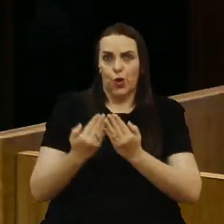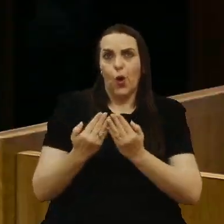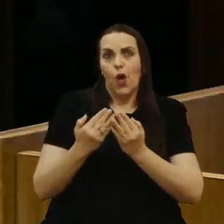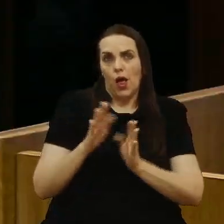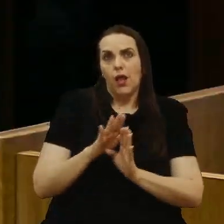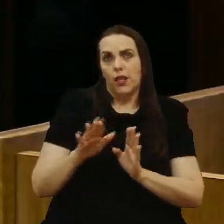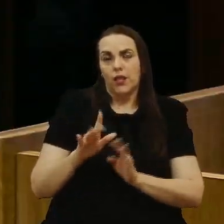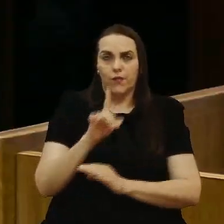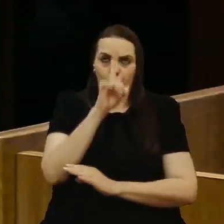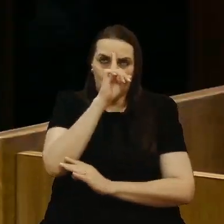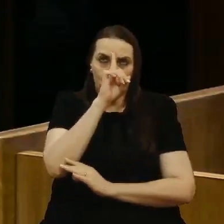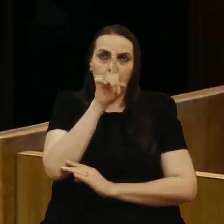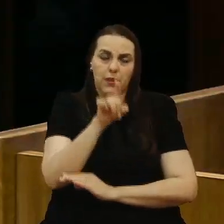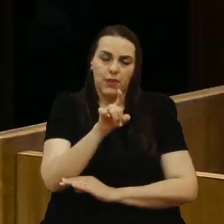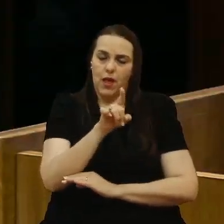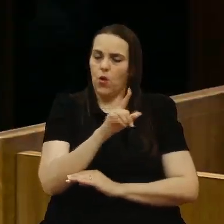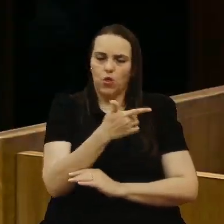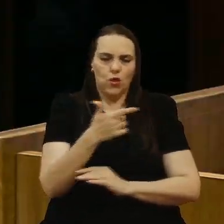fundamental incompleto.